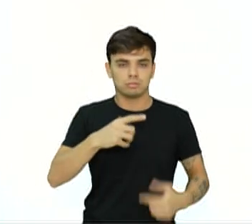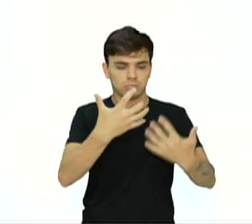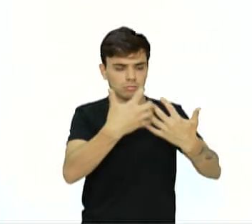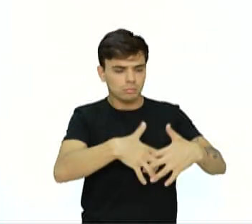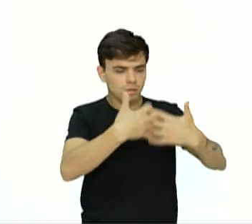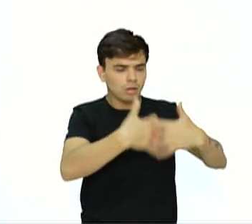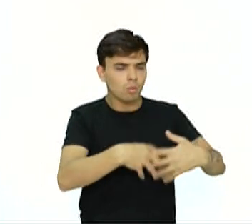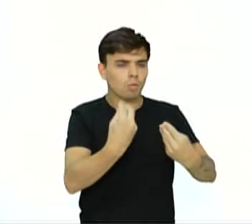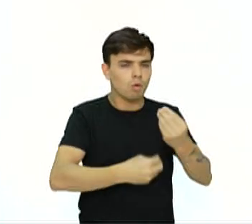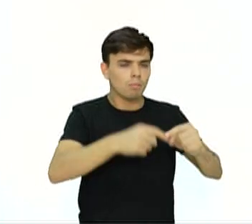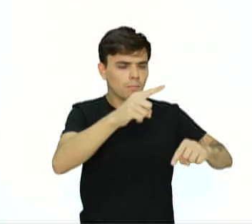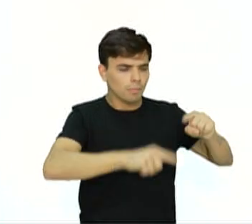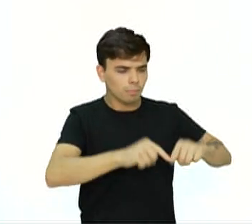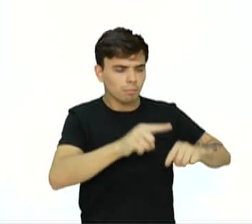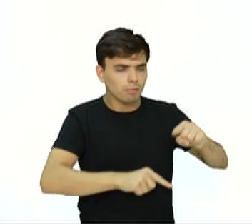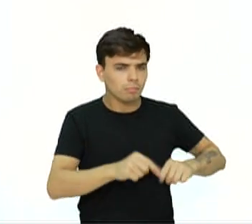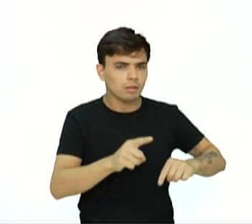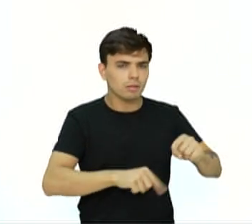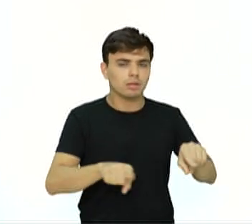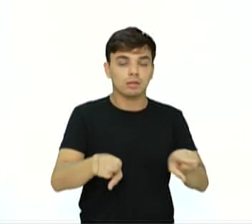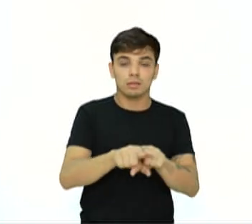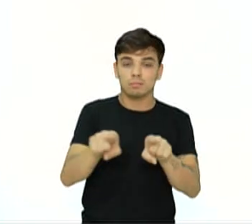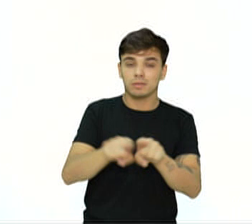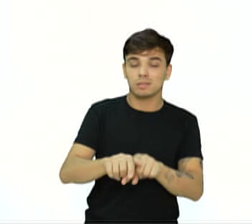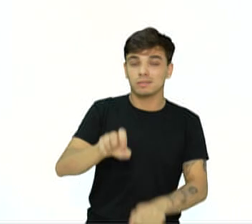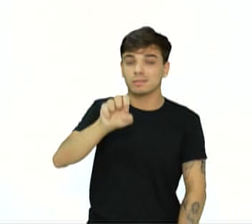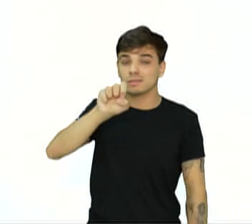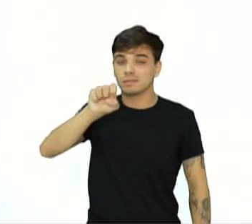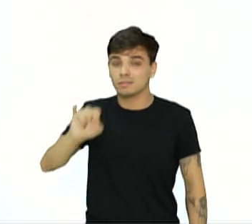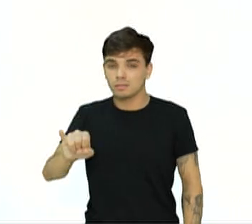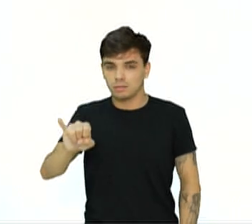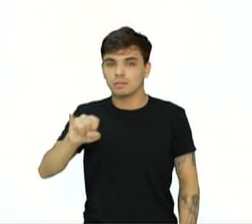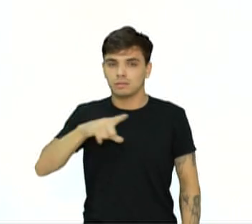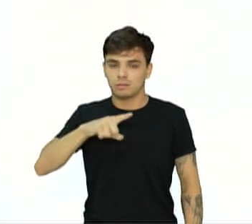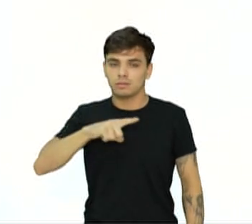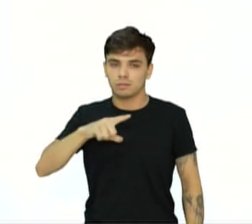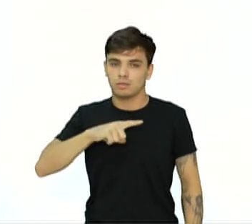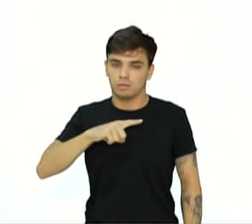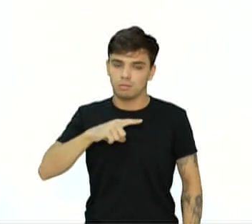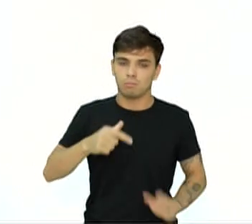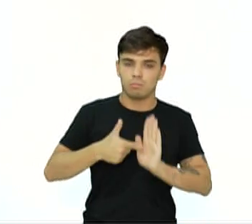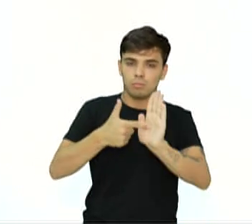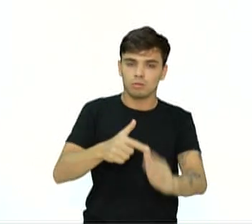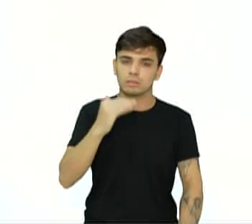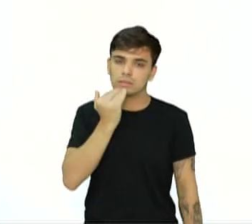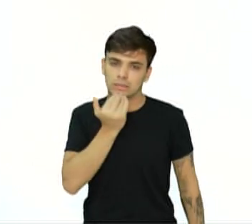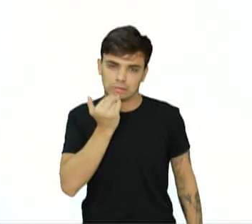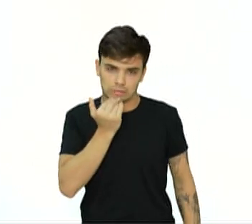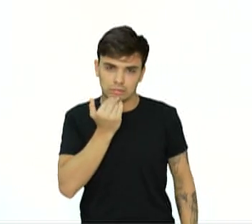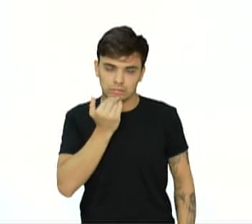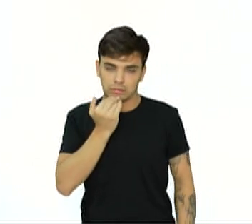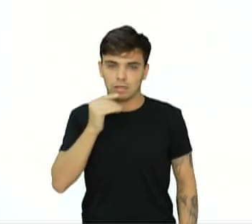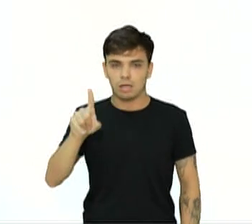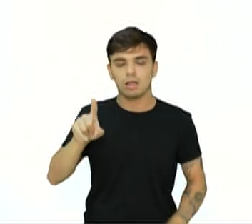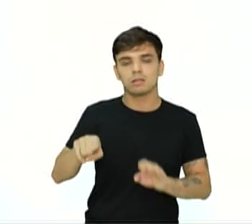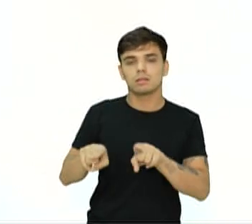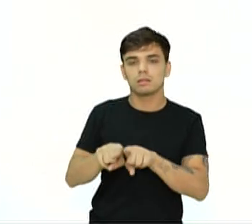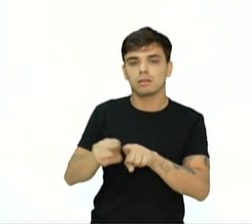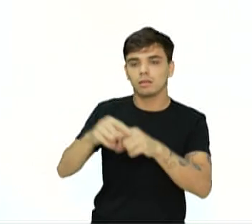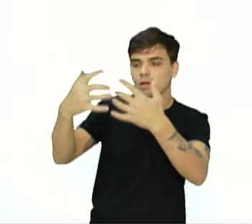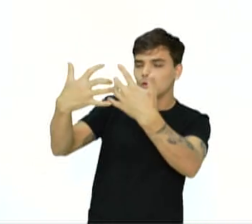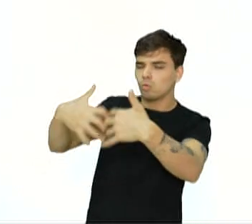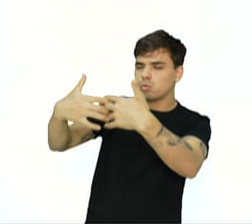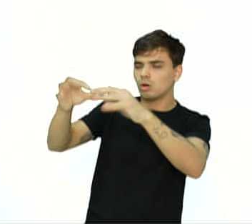exercitação de componentes, né, e em caso de apresentar algum tipo de defeito, elas já vão para o